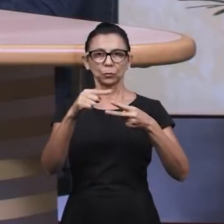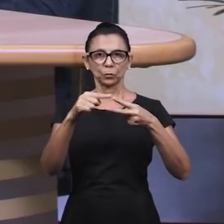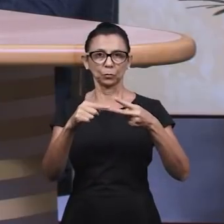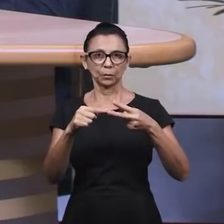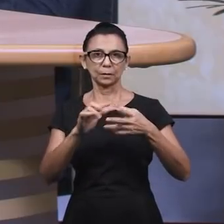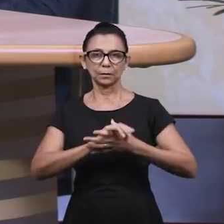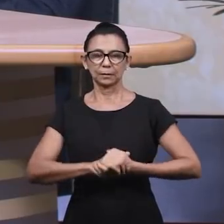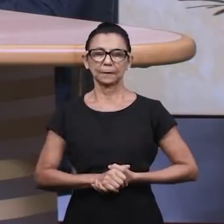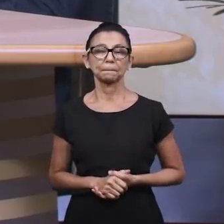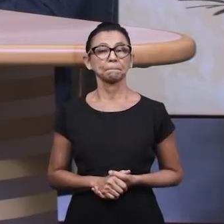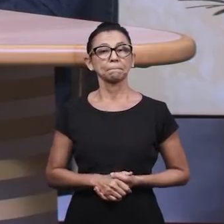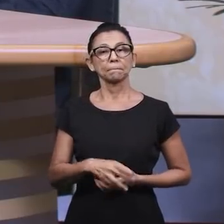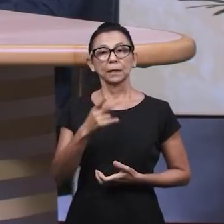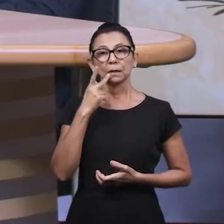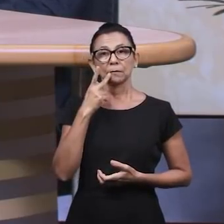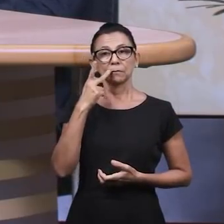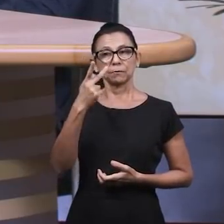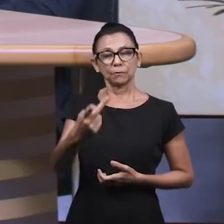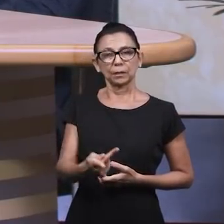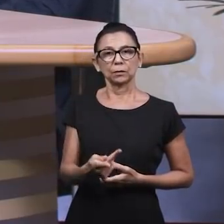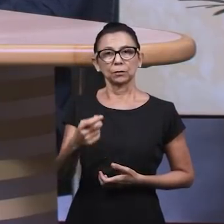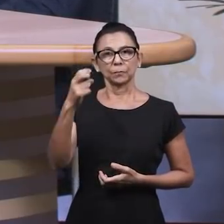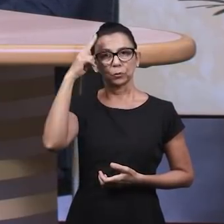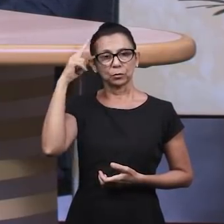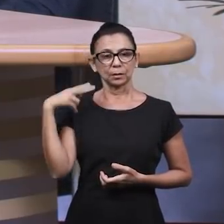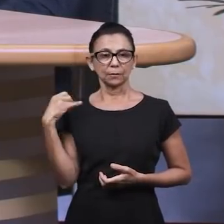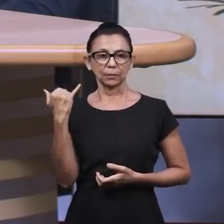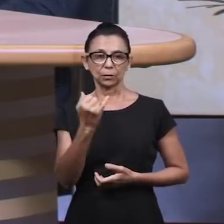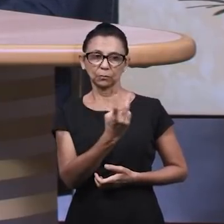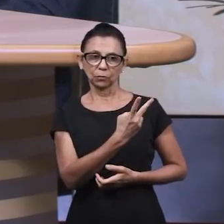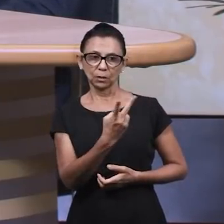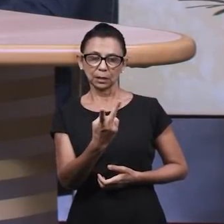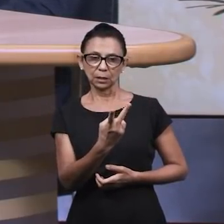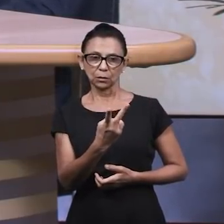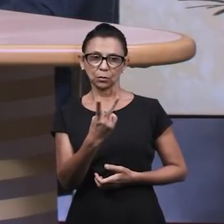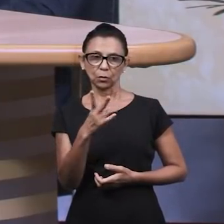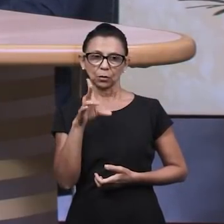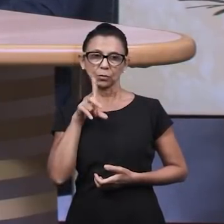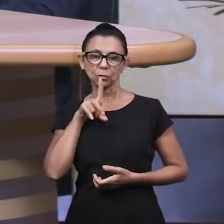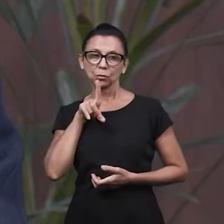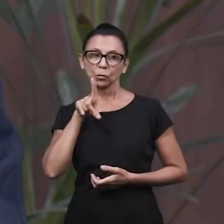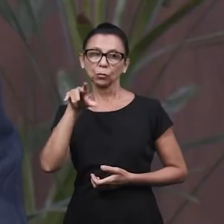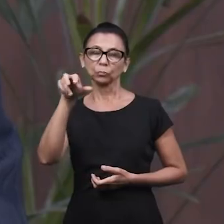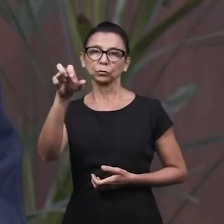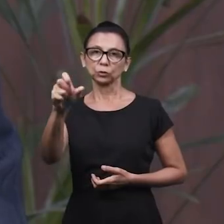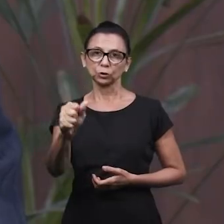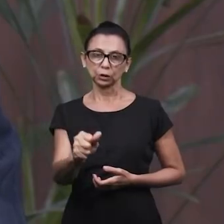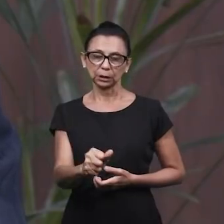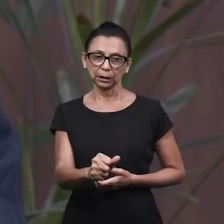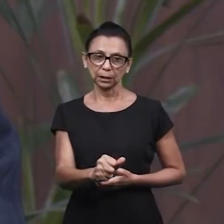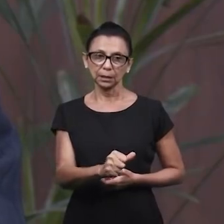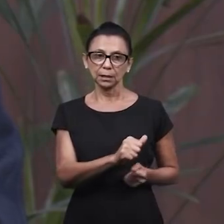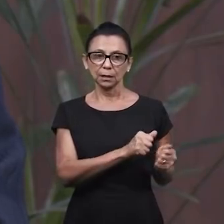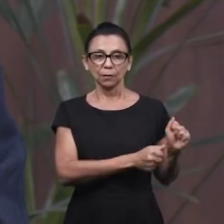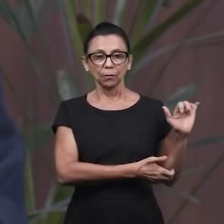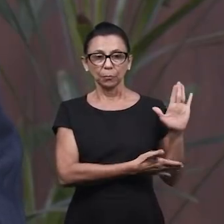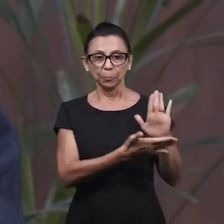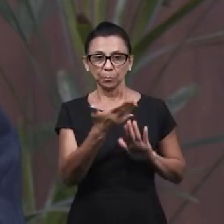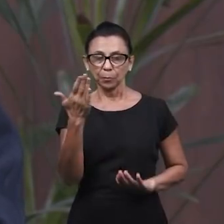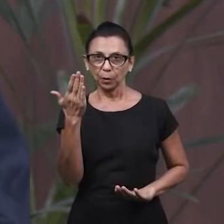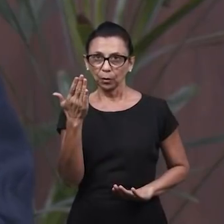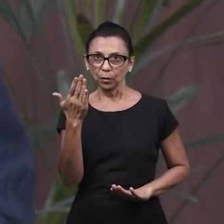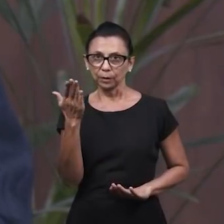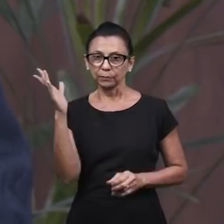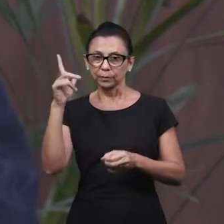ele deixou uma ordem com eles, que um dia eles iriam sair dali do Egito e eles iriam voltar para a terra prometida e que levassem